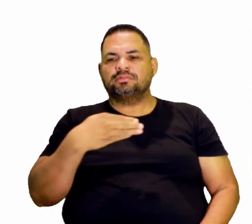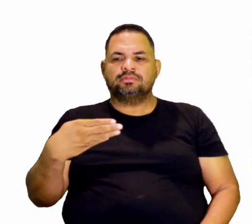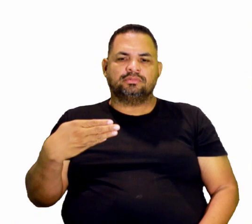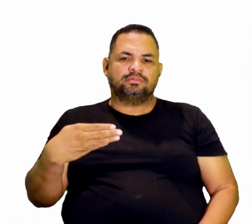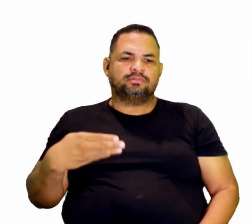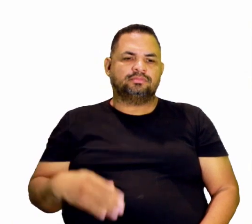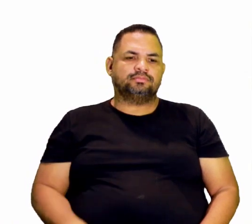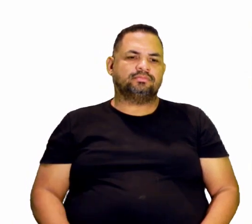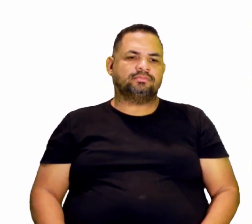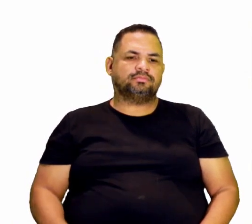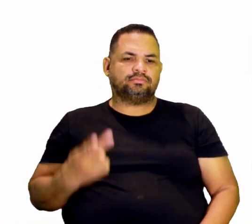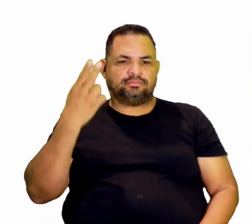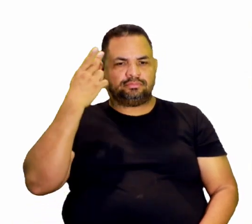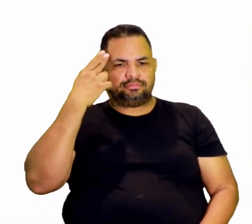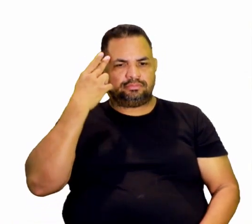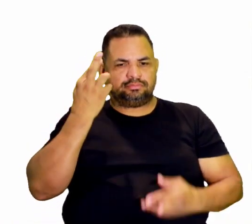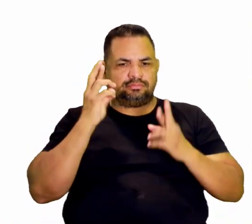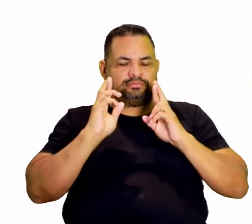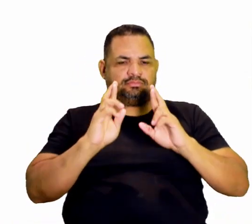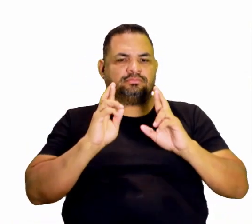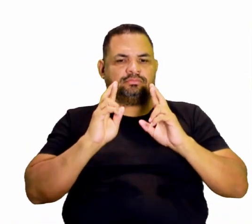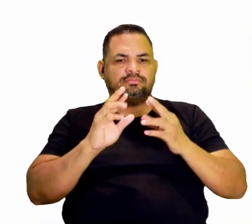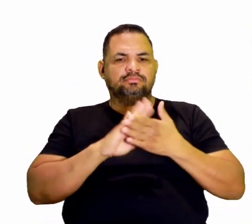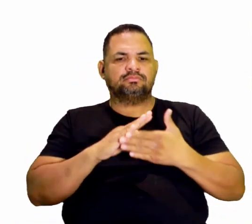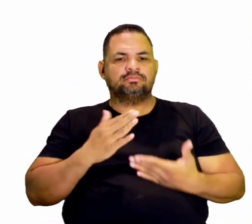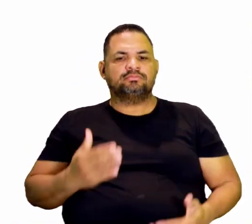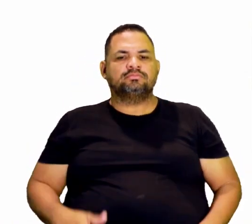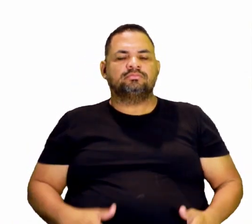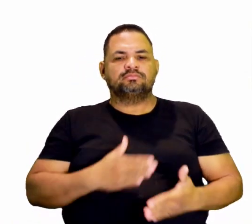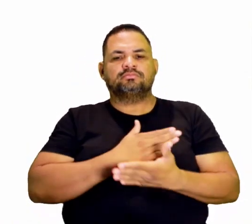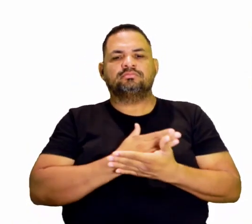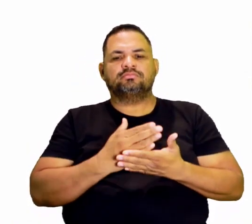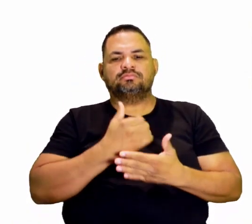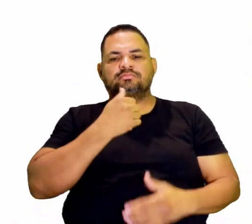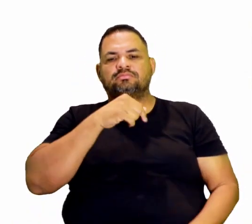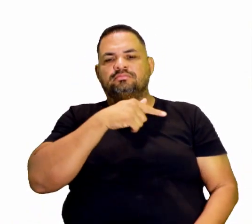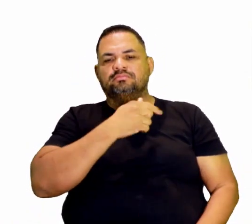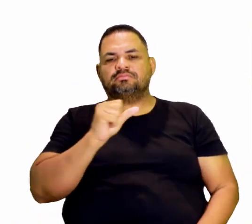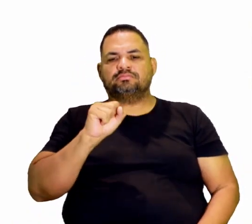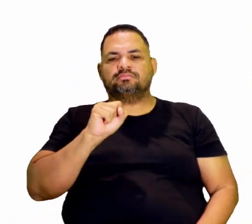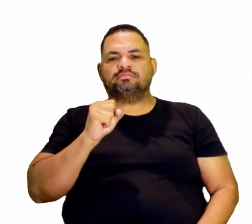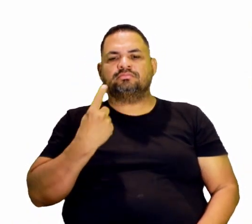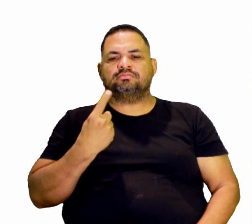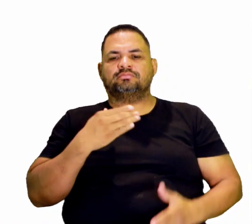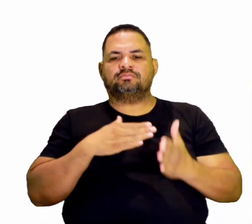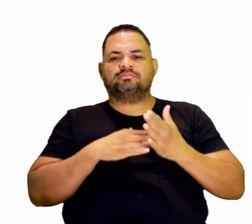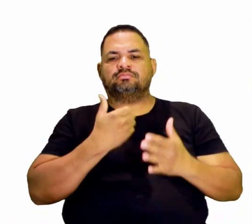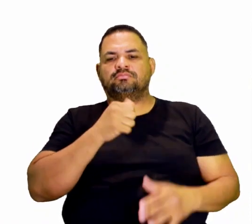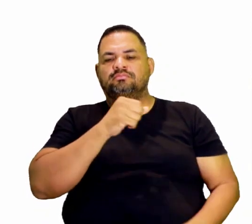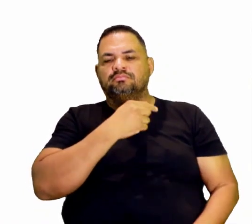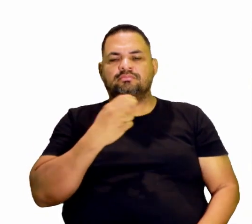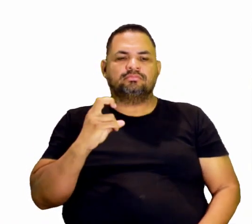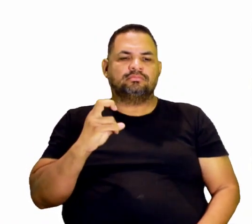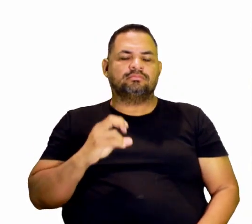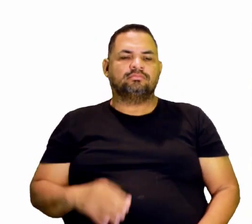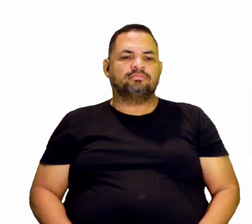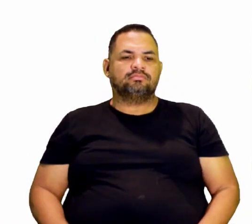1814, normalidade e otimismo, com início em 1781 até